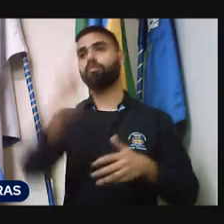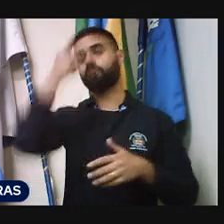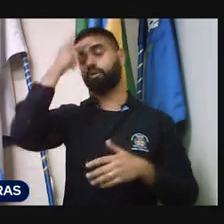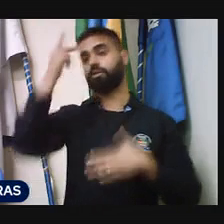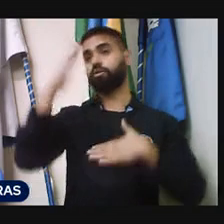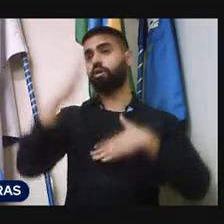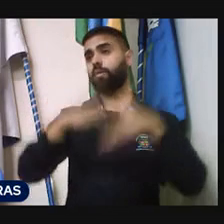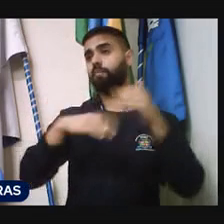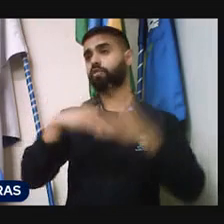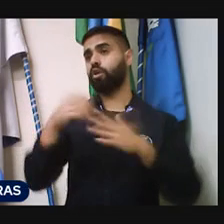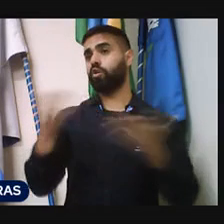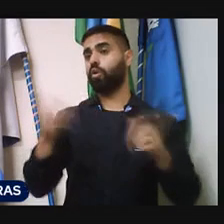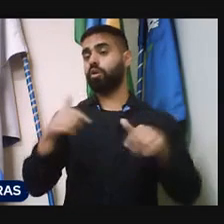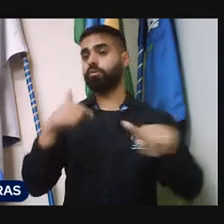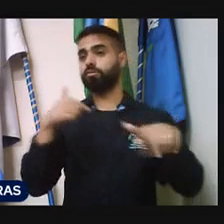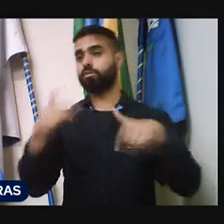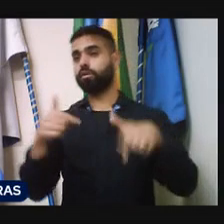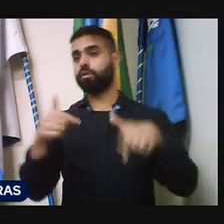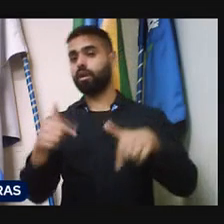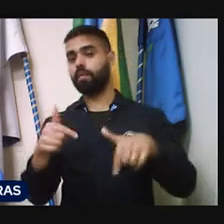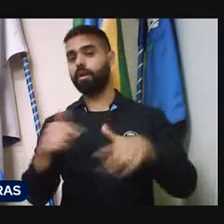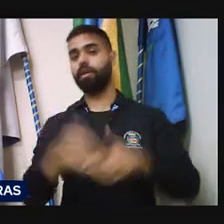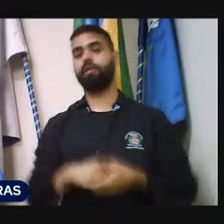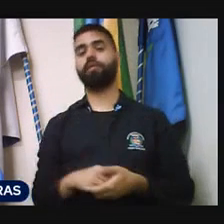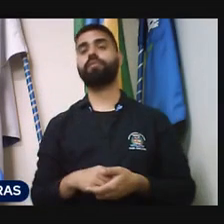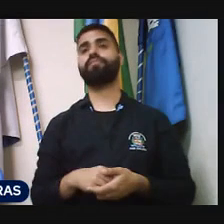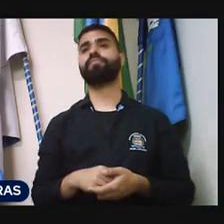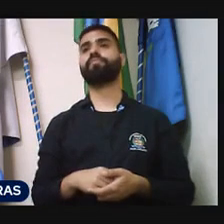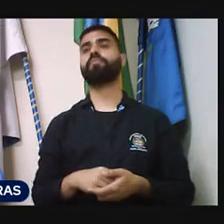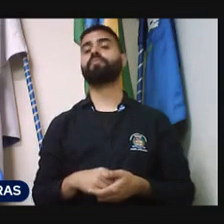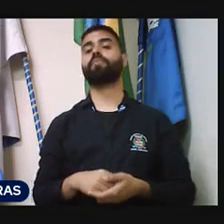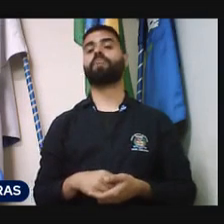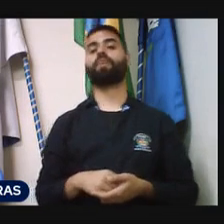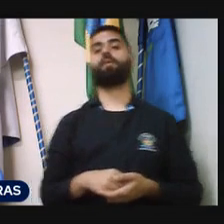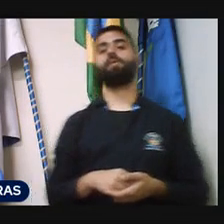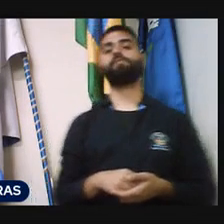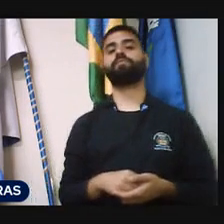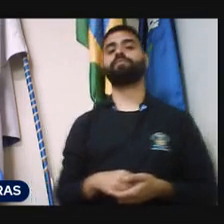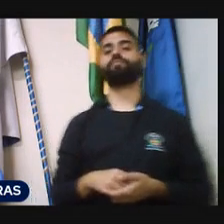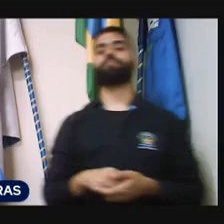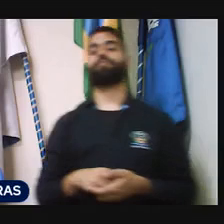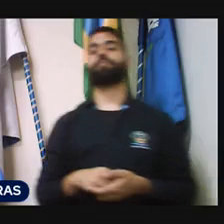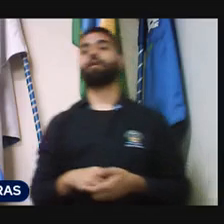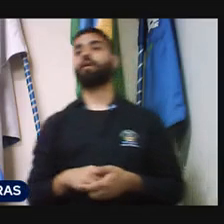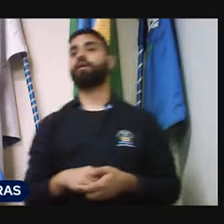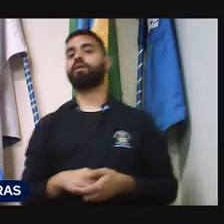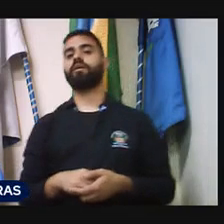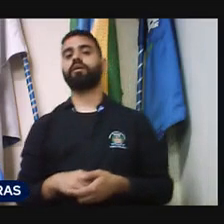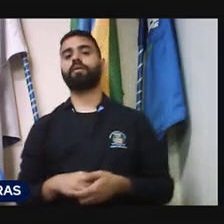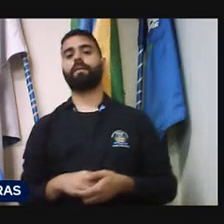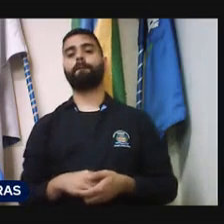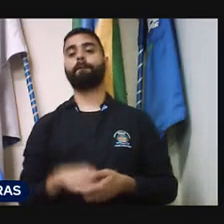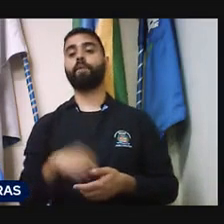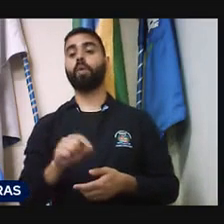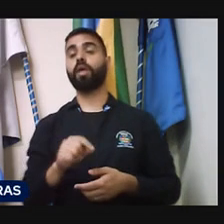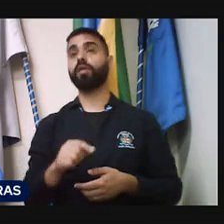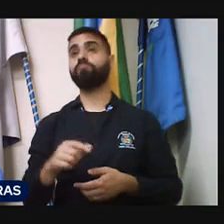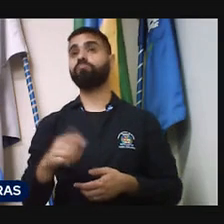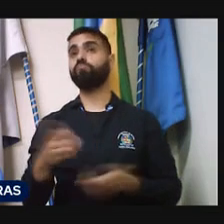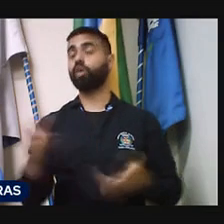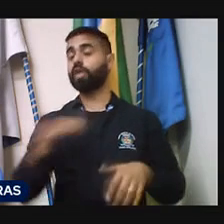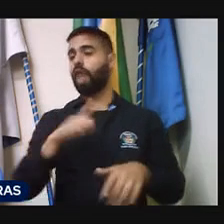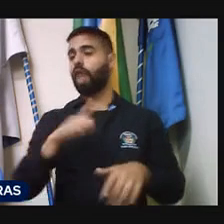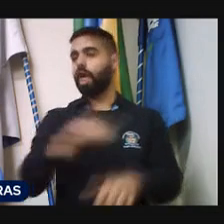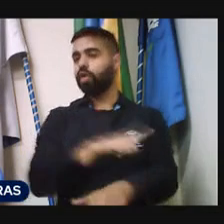lá se encontram trabalhando nosso exercício da sua profissão e que através da educação nos dá uma condição